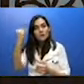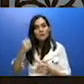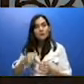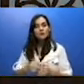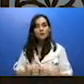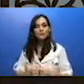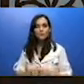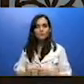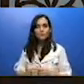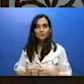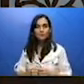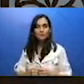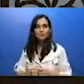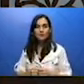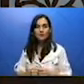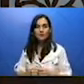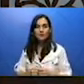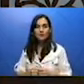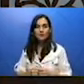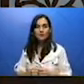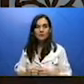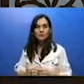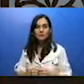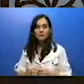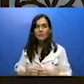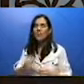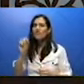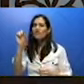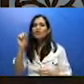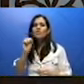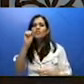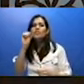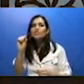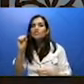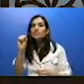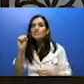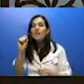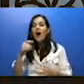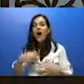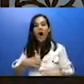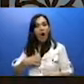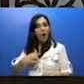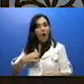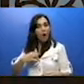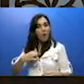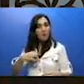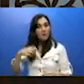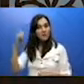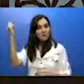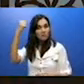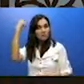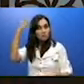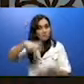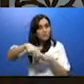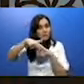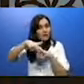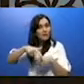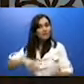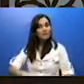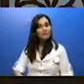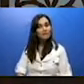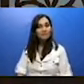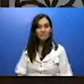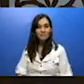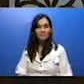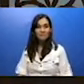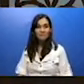verbaliza então nós vamos pedir claro que na figura os trajes que o peão usa olha eu coloquei até